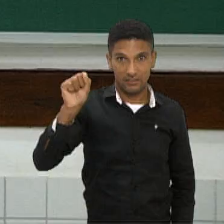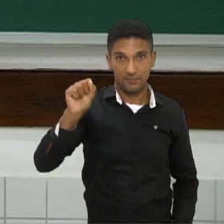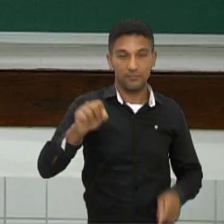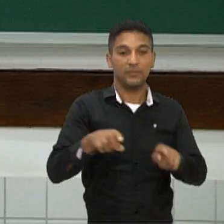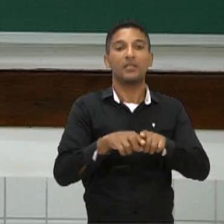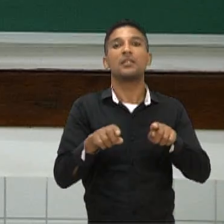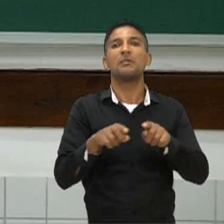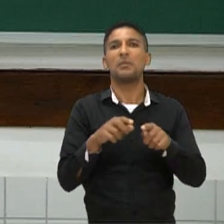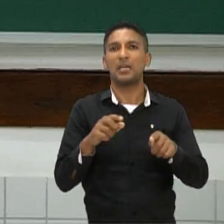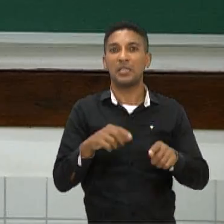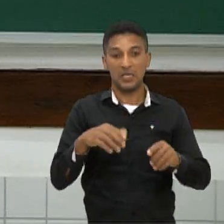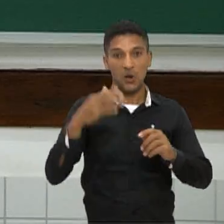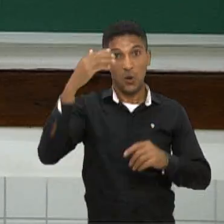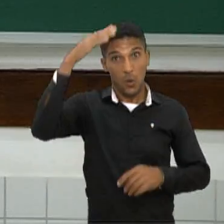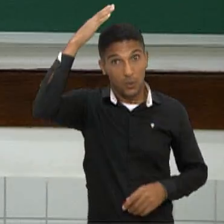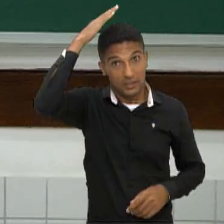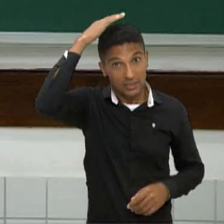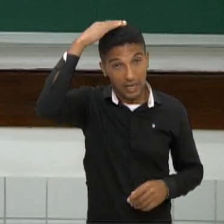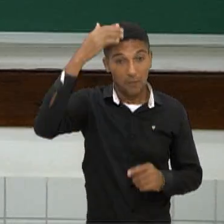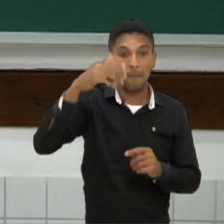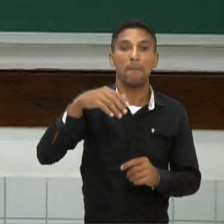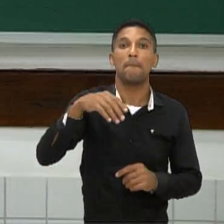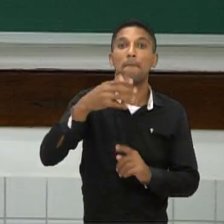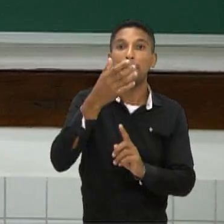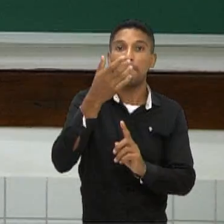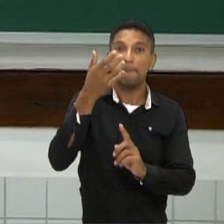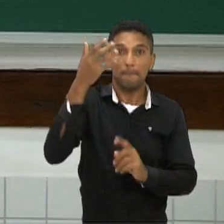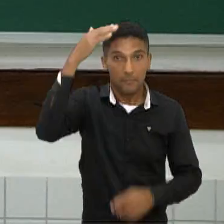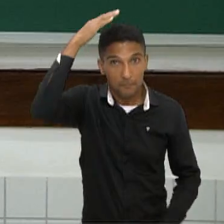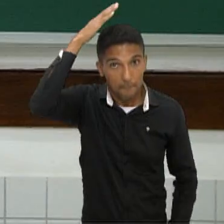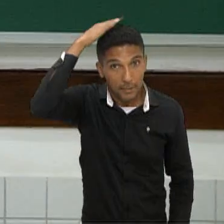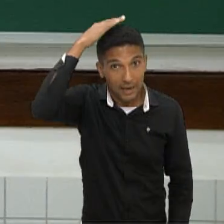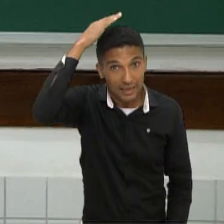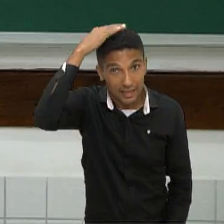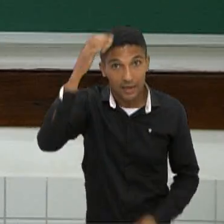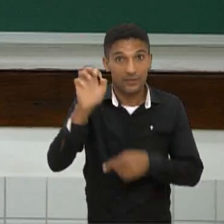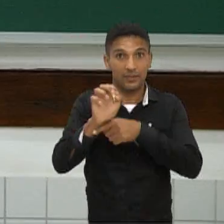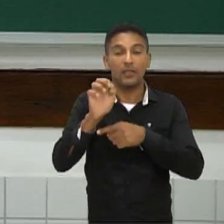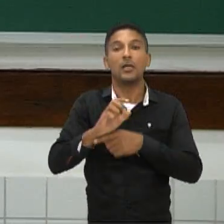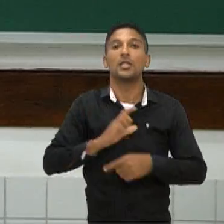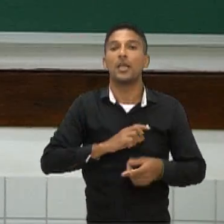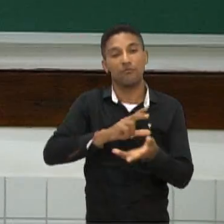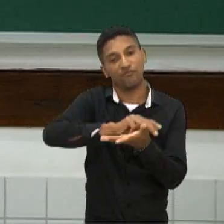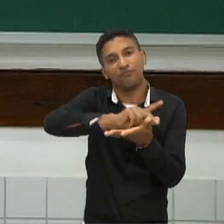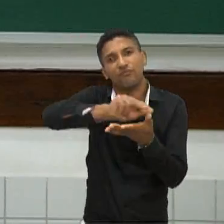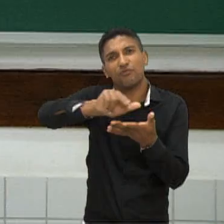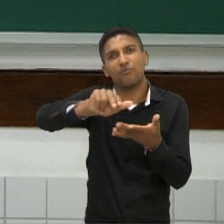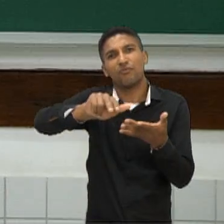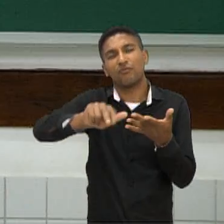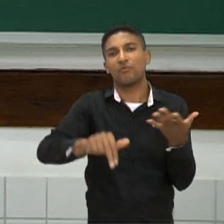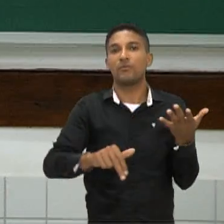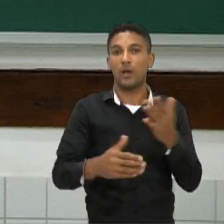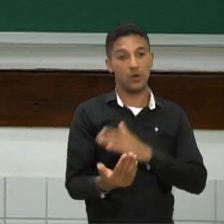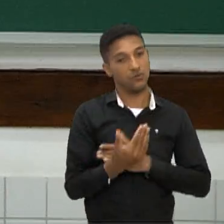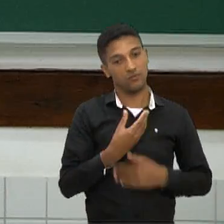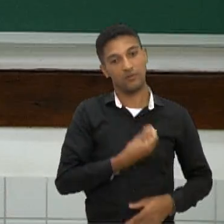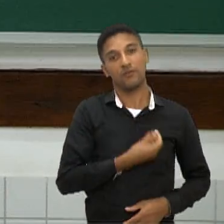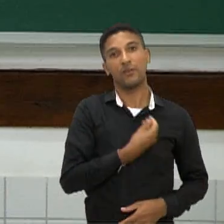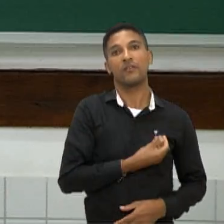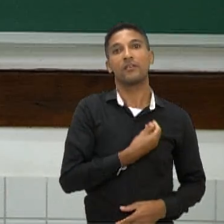excelentes colégios, né? Então, tudo isso é um indicador social